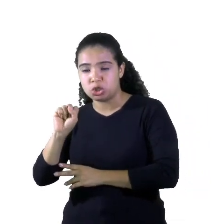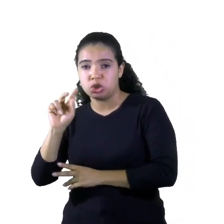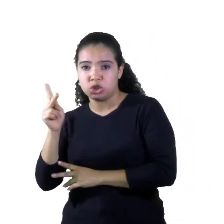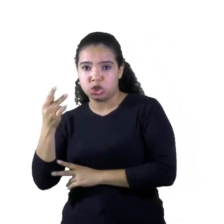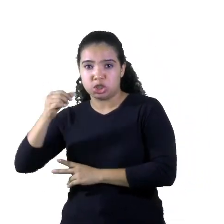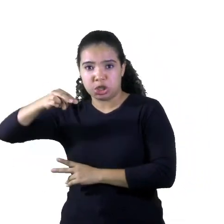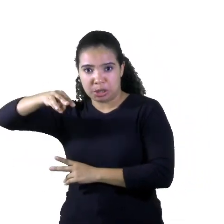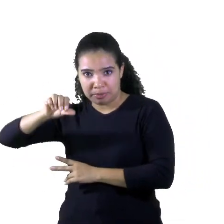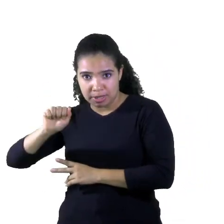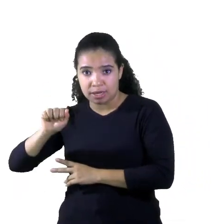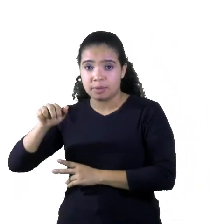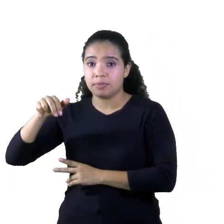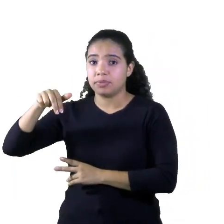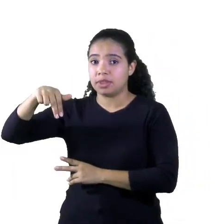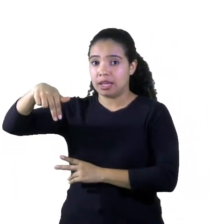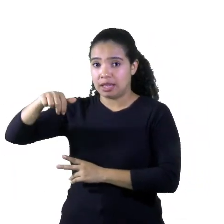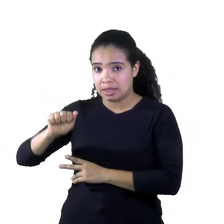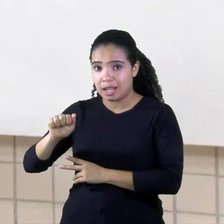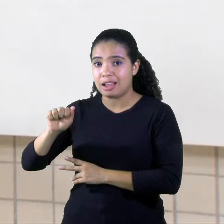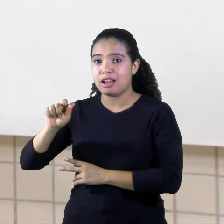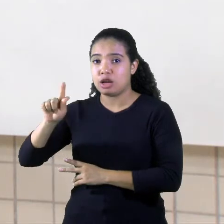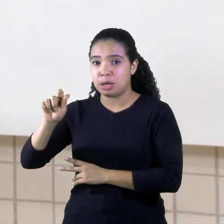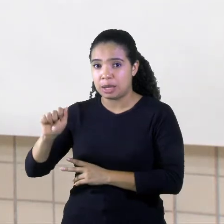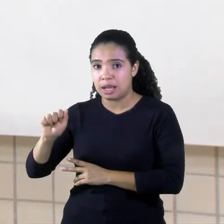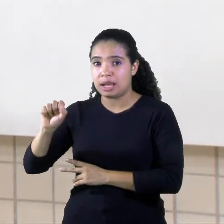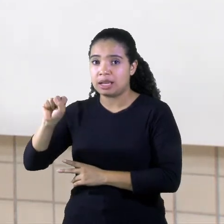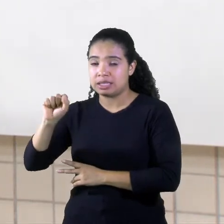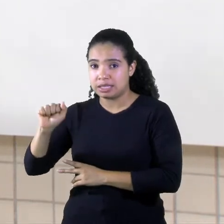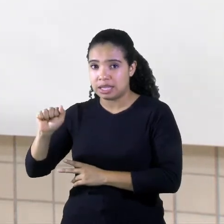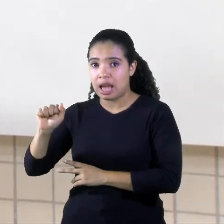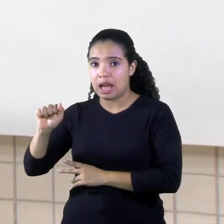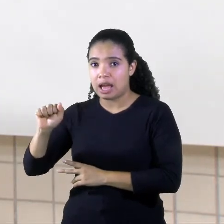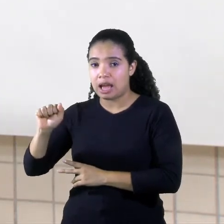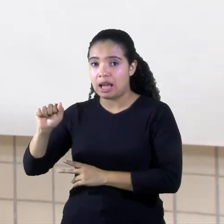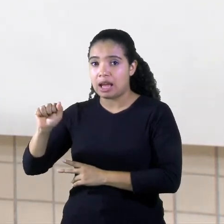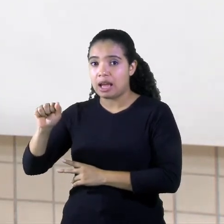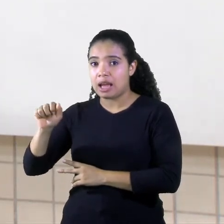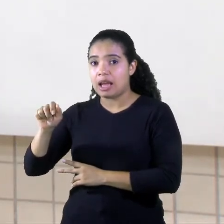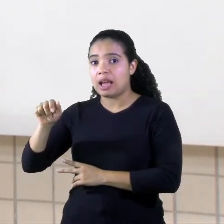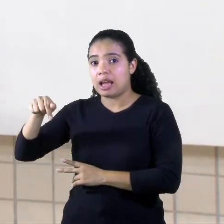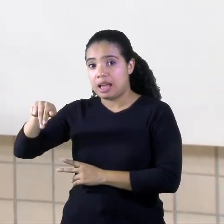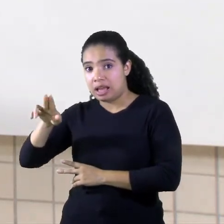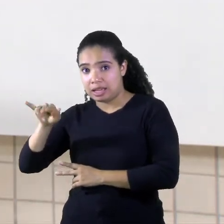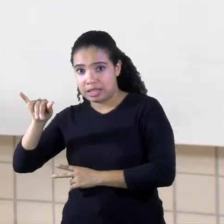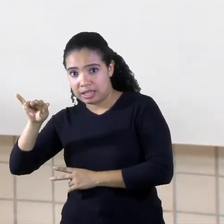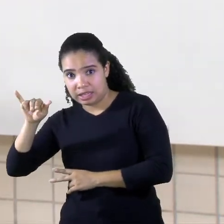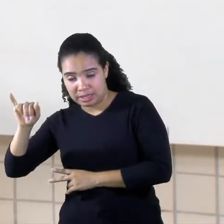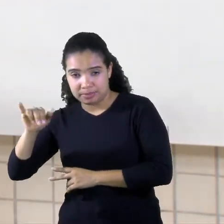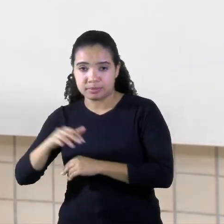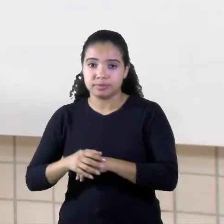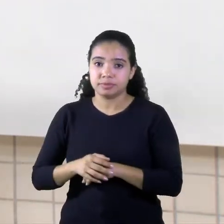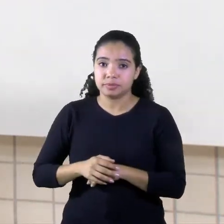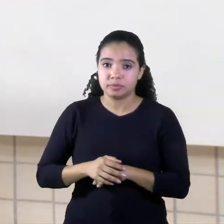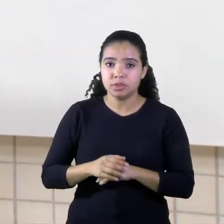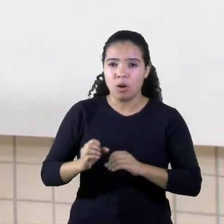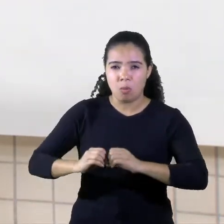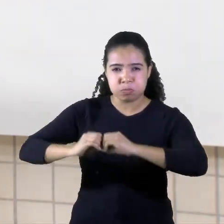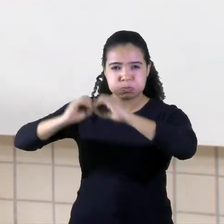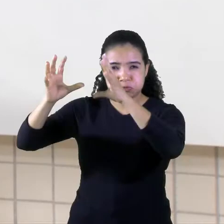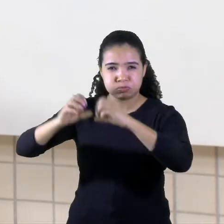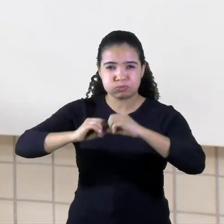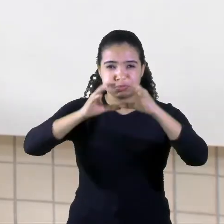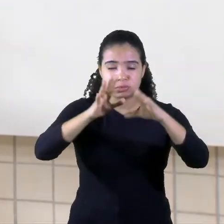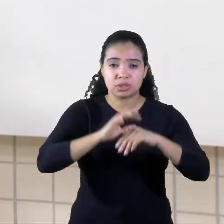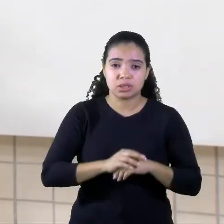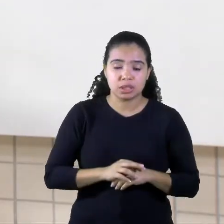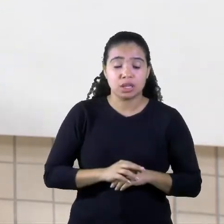boa estratégia. Entendam, na região do Oceano Pacífico começaram ataques,